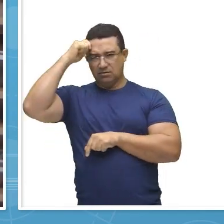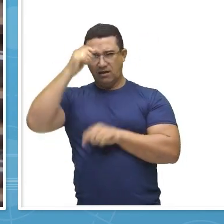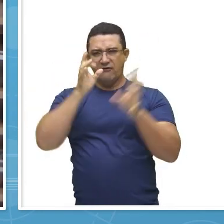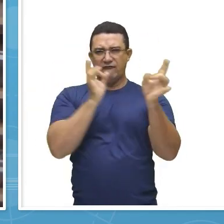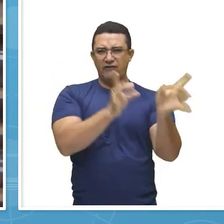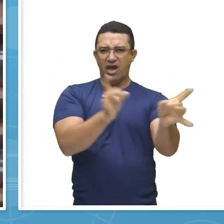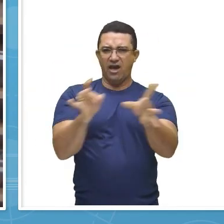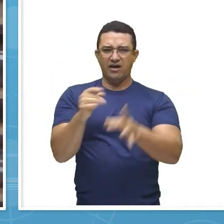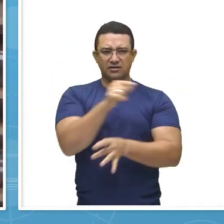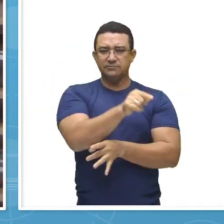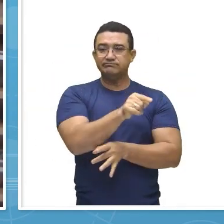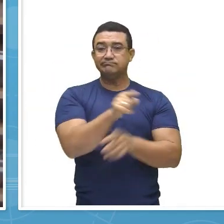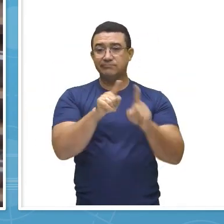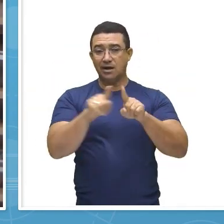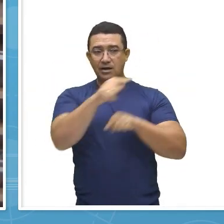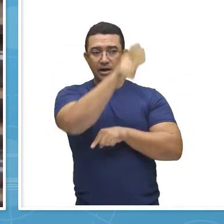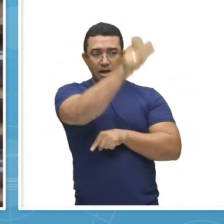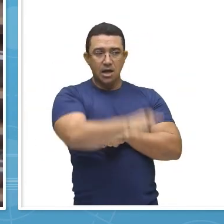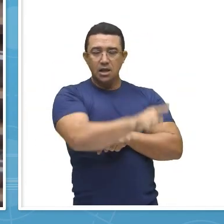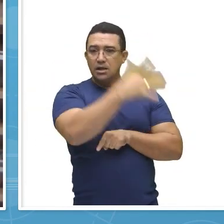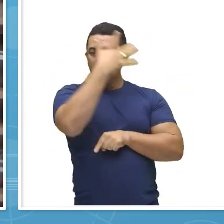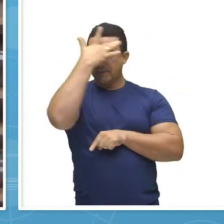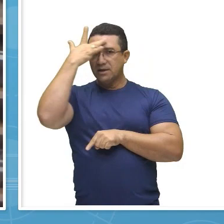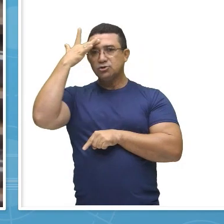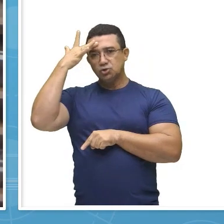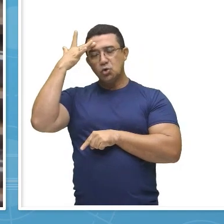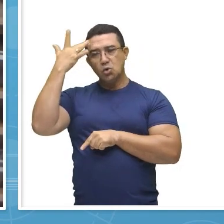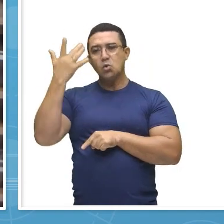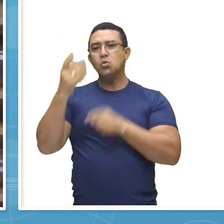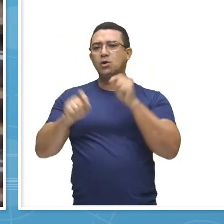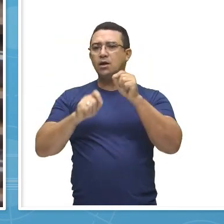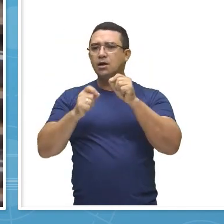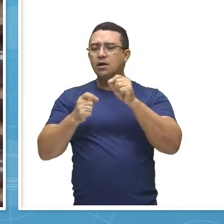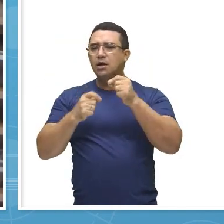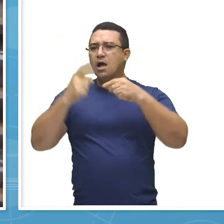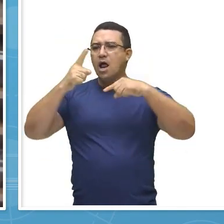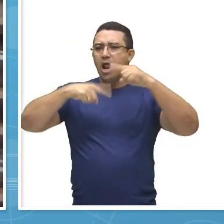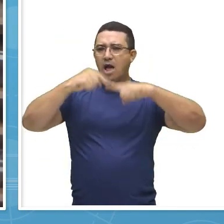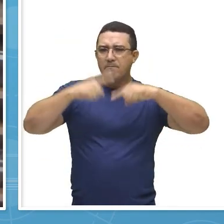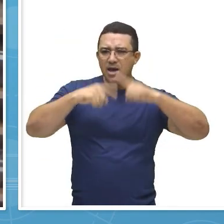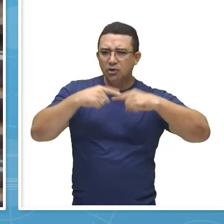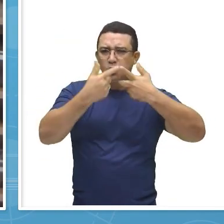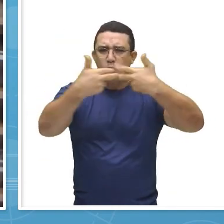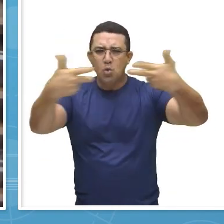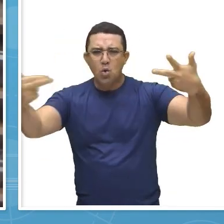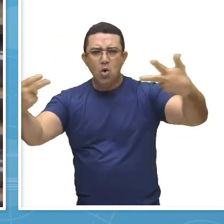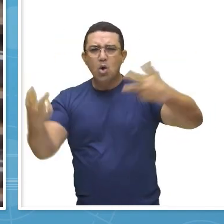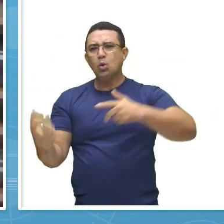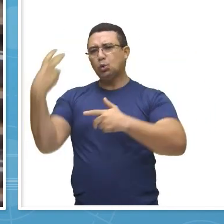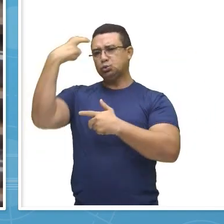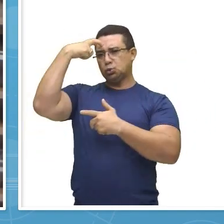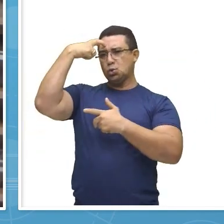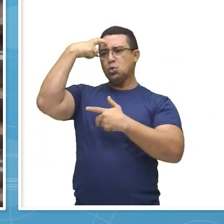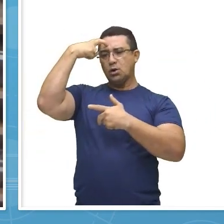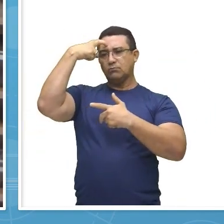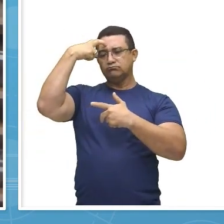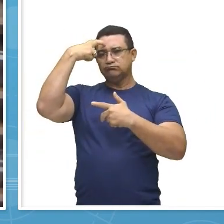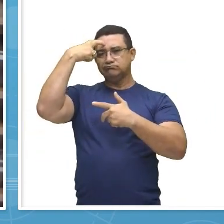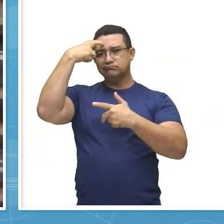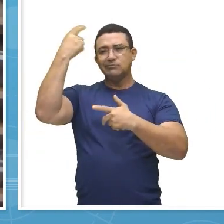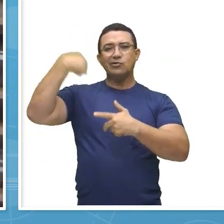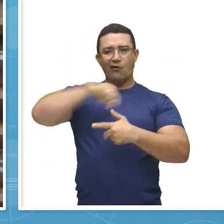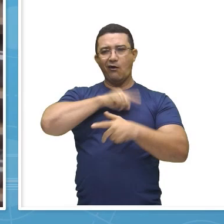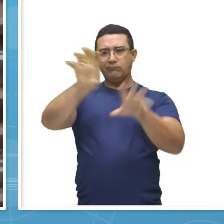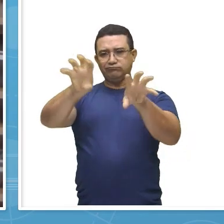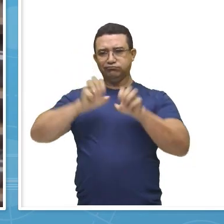Porém, essas pessoas, elas nos deixam muitos elementos culturais e são desses elementos que essa questão trata. Então, nós temos